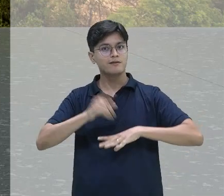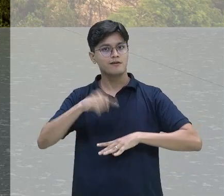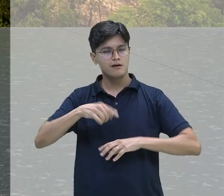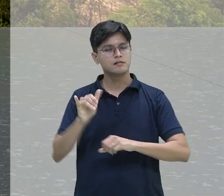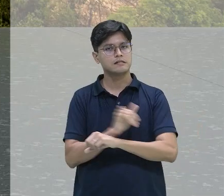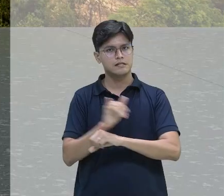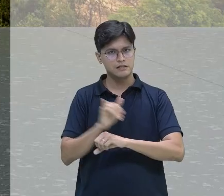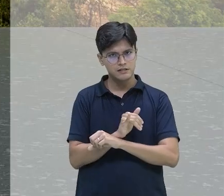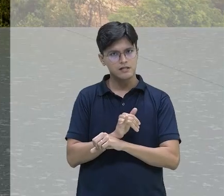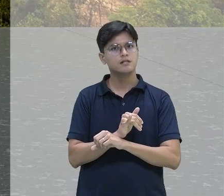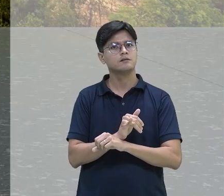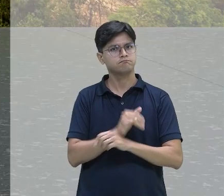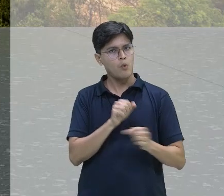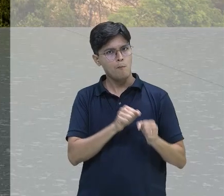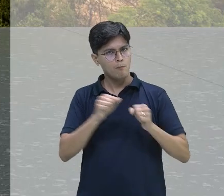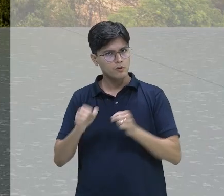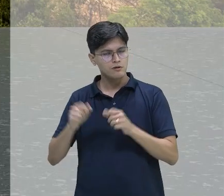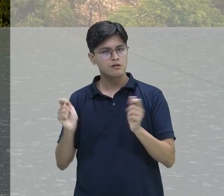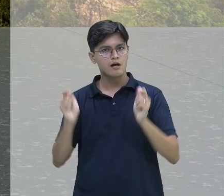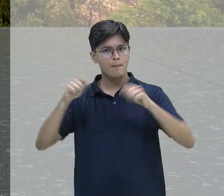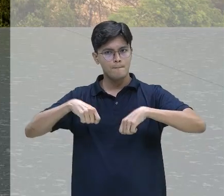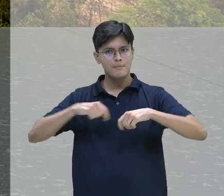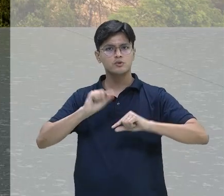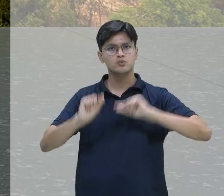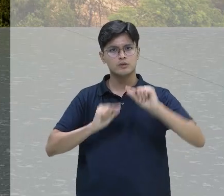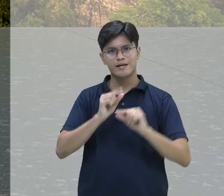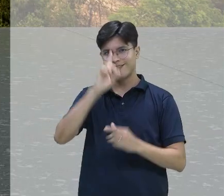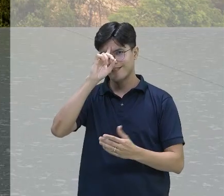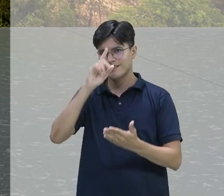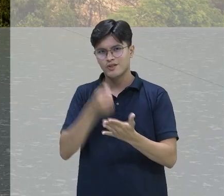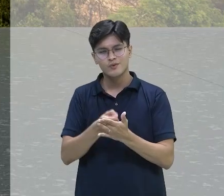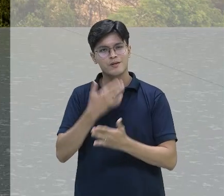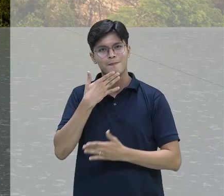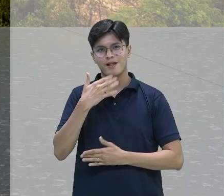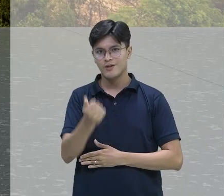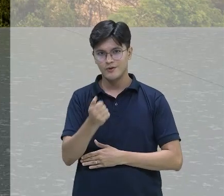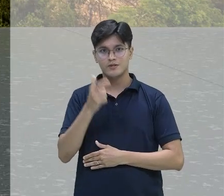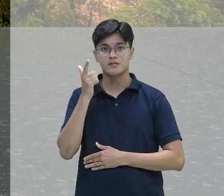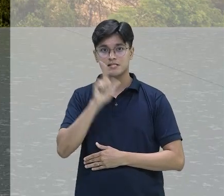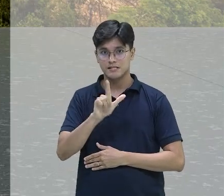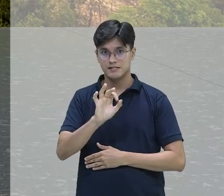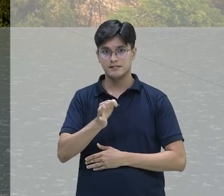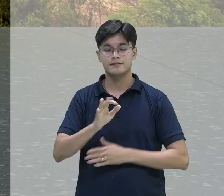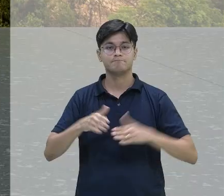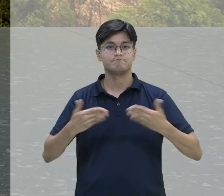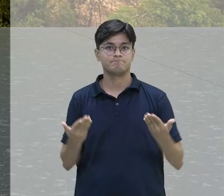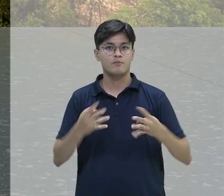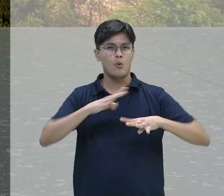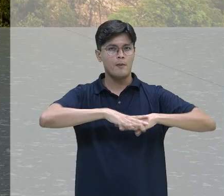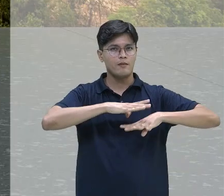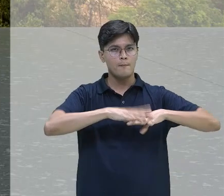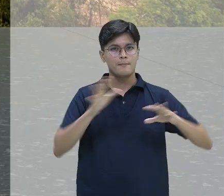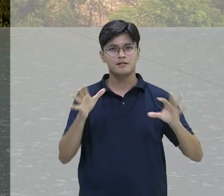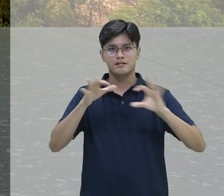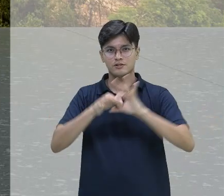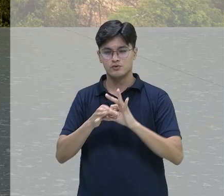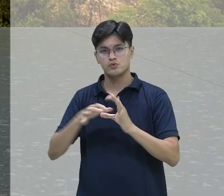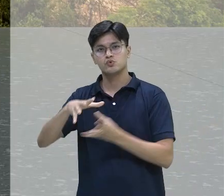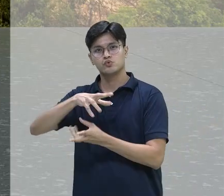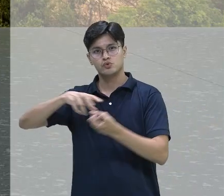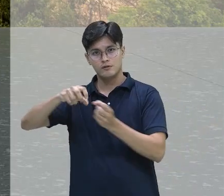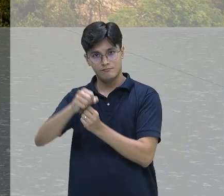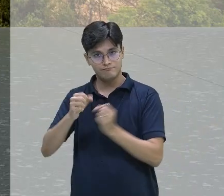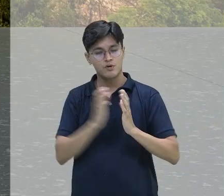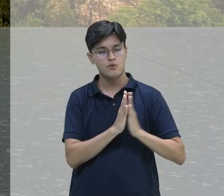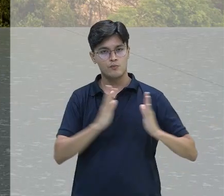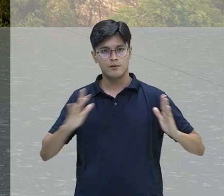planejar e tomar as melhores decisões. Então, pessoal, preste atenção, porque vamos relacionar matemática e sustentabilidade ao longo aqui